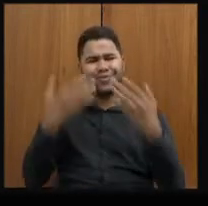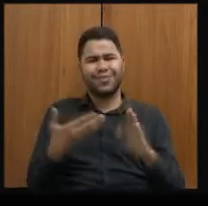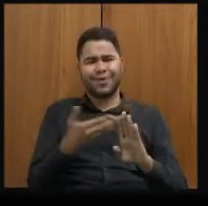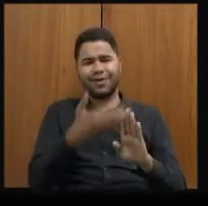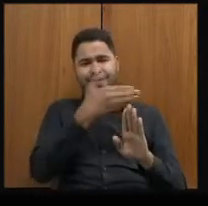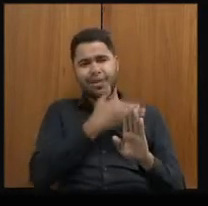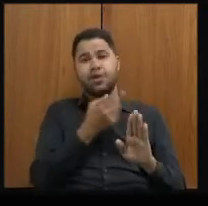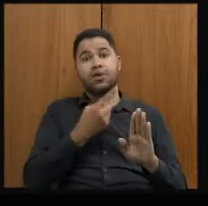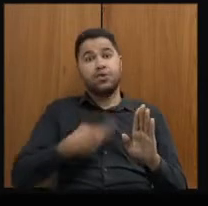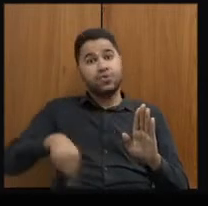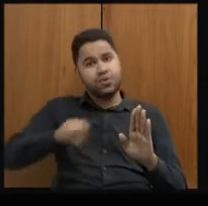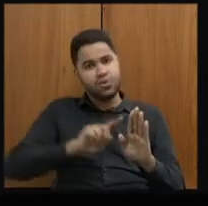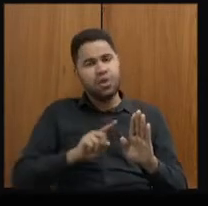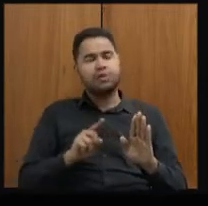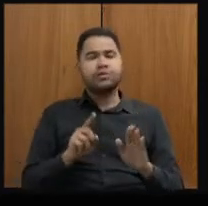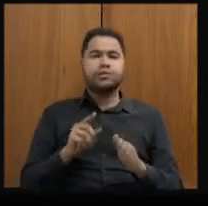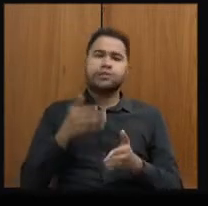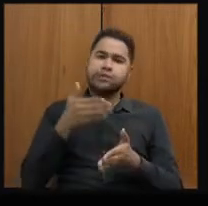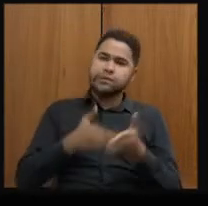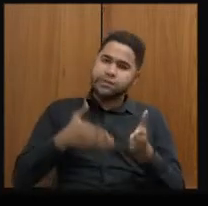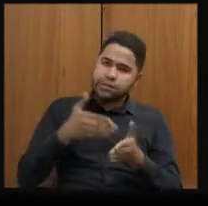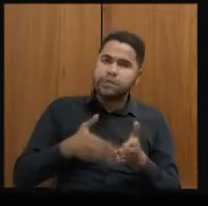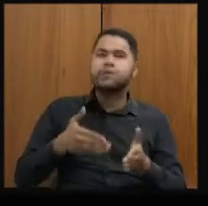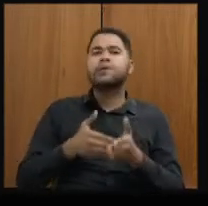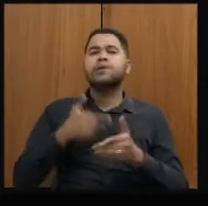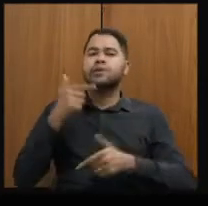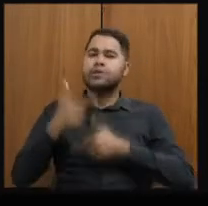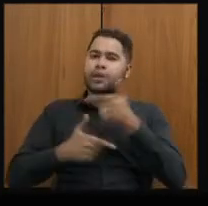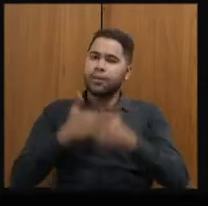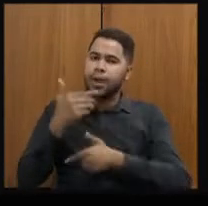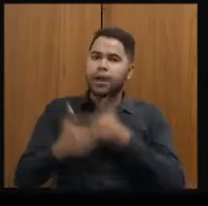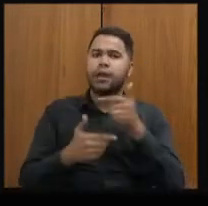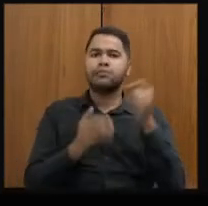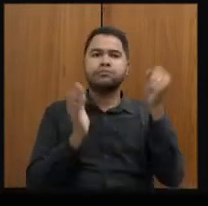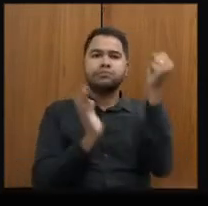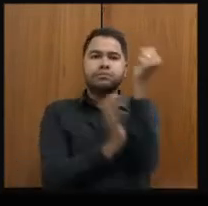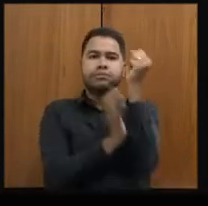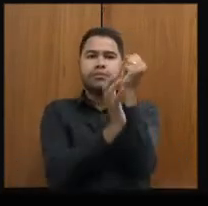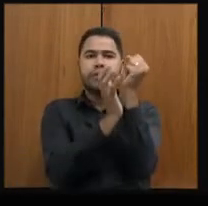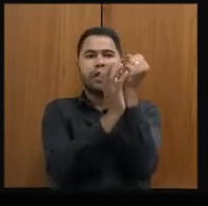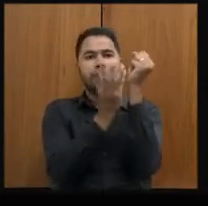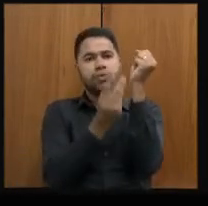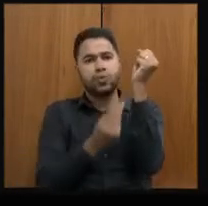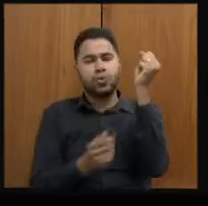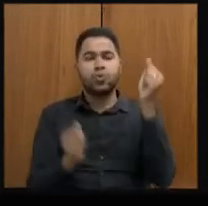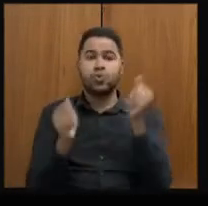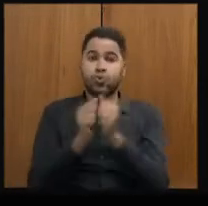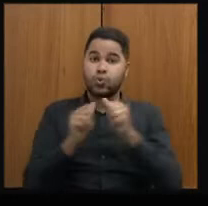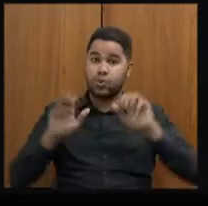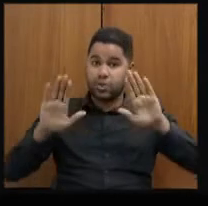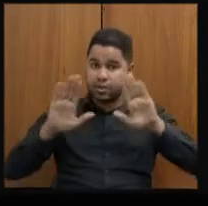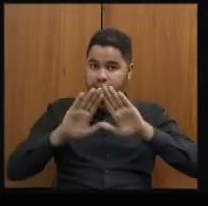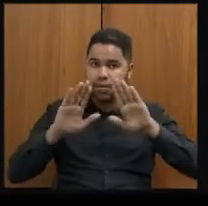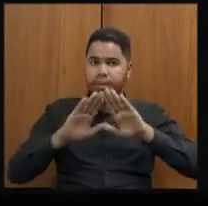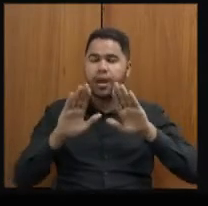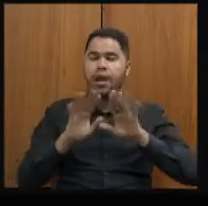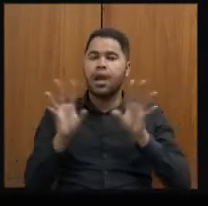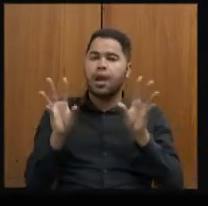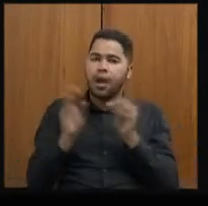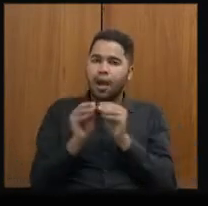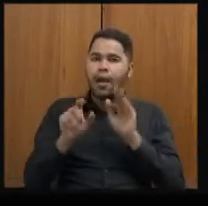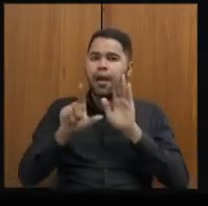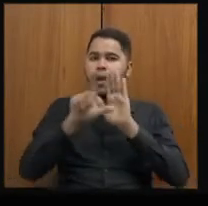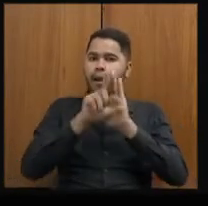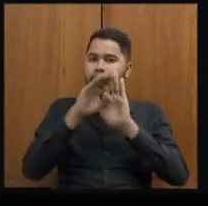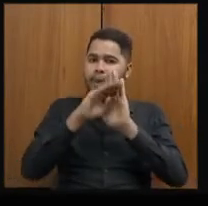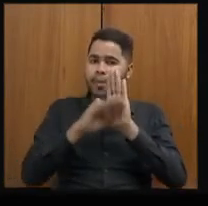início aqui a gente tem ainda uma certa dificuldade a gente está trabalhando na desburocratização gente está trabalhando junto com a assembleia e simplificar essas